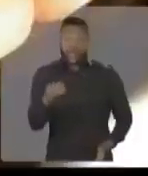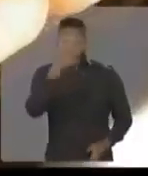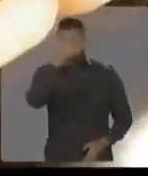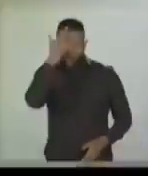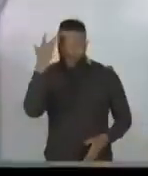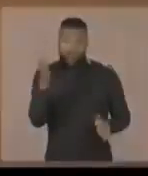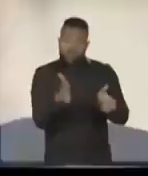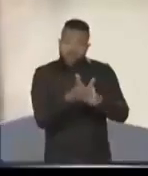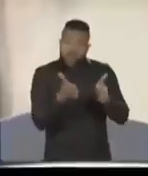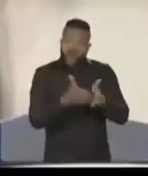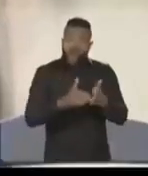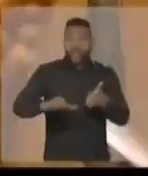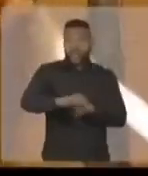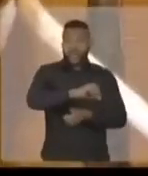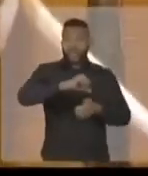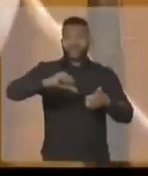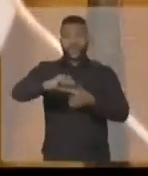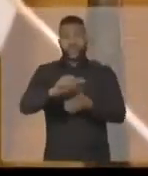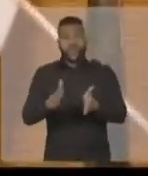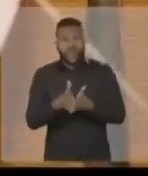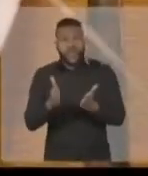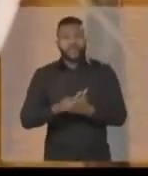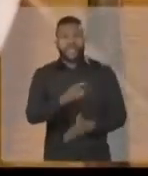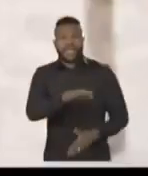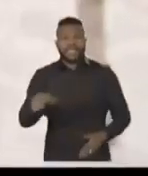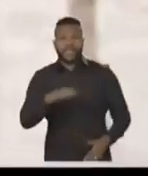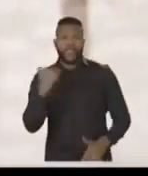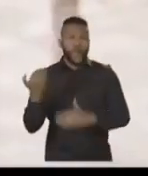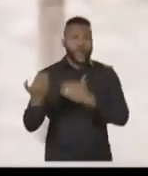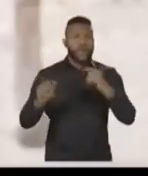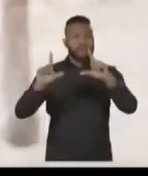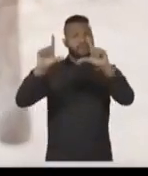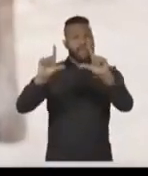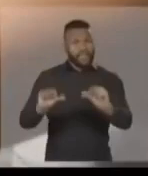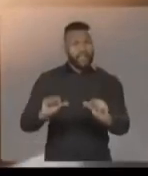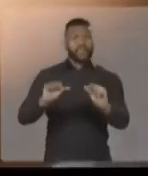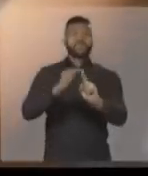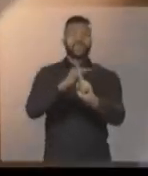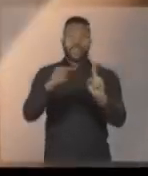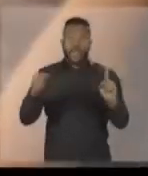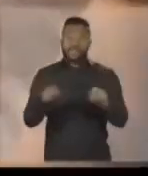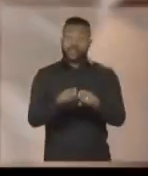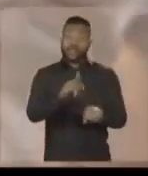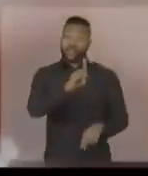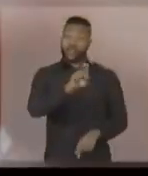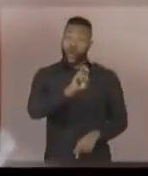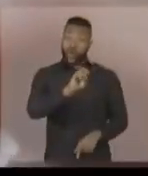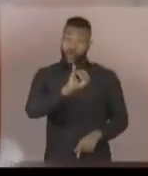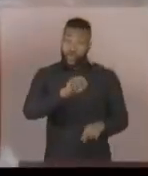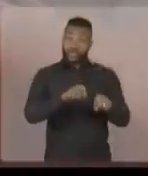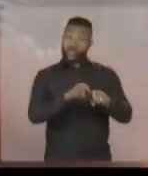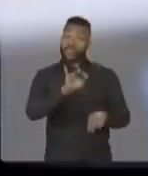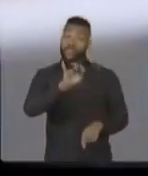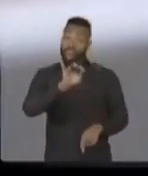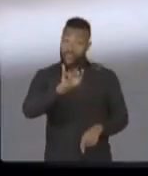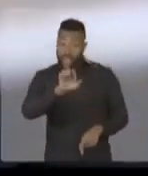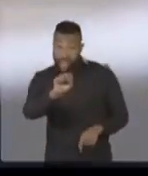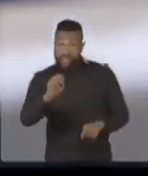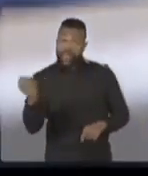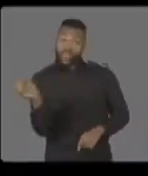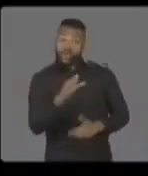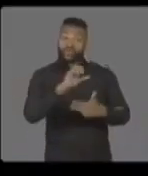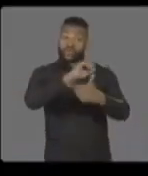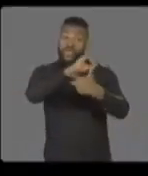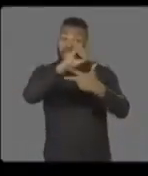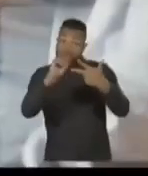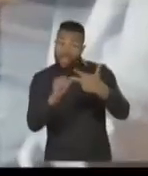de pessoas saíram da miséria. A pobreza e a mortalidade infantil caíram pela metade. Com o ProUni, o FIES Sem Fiador e o novo